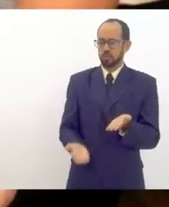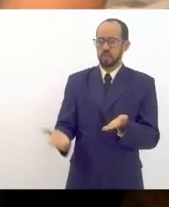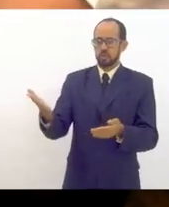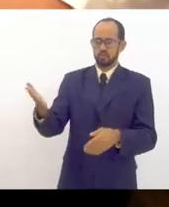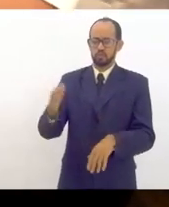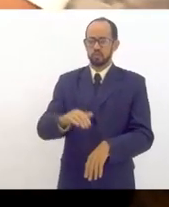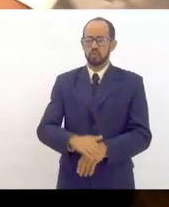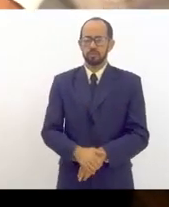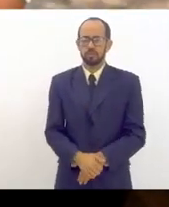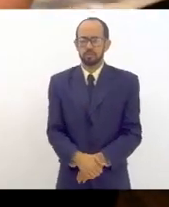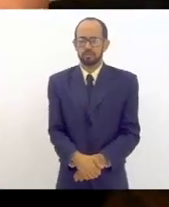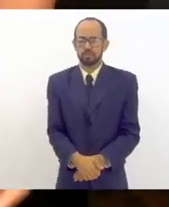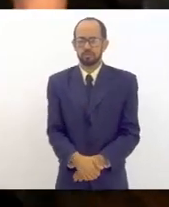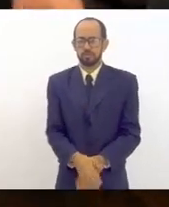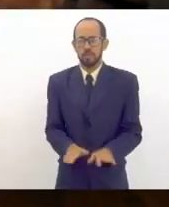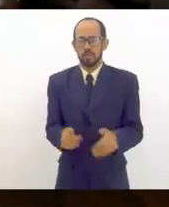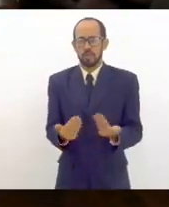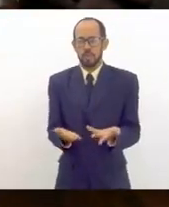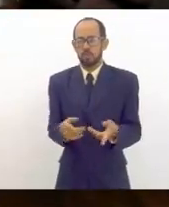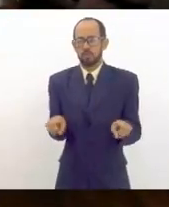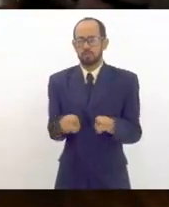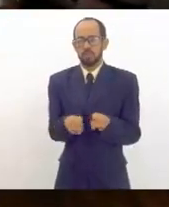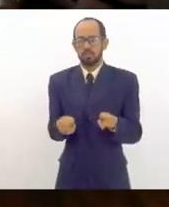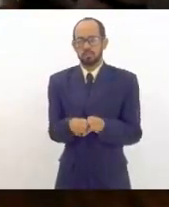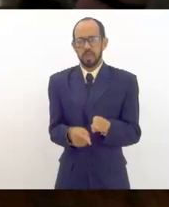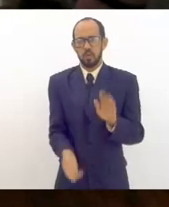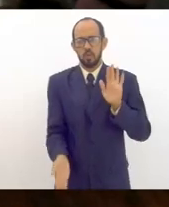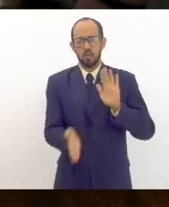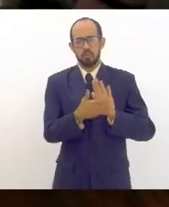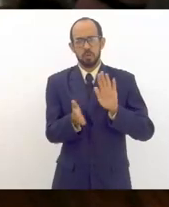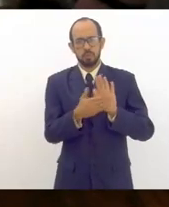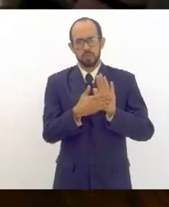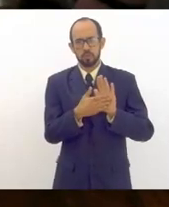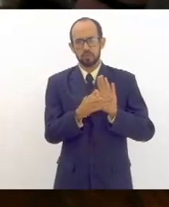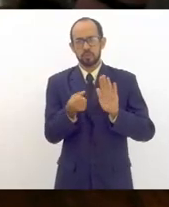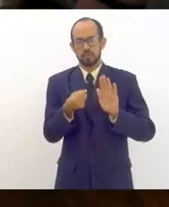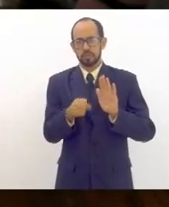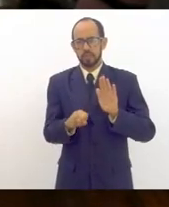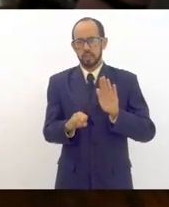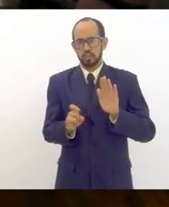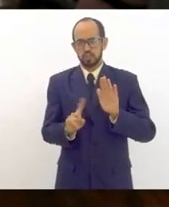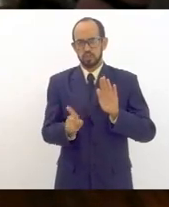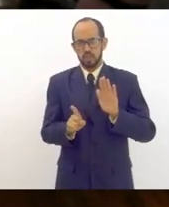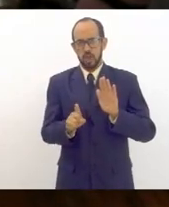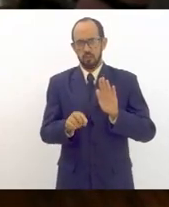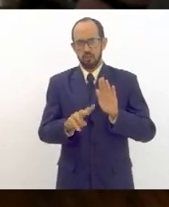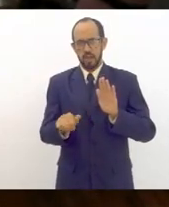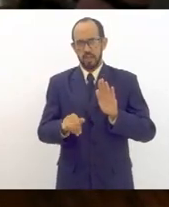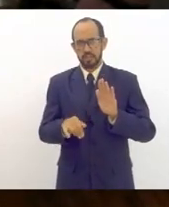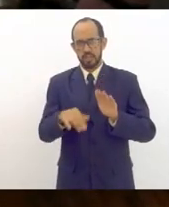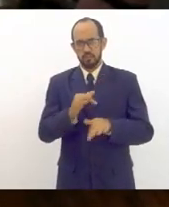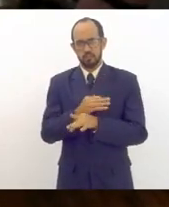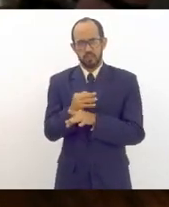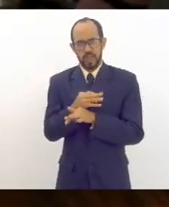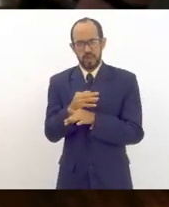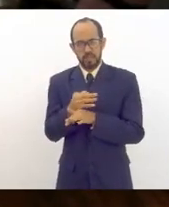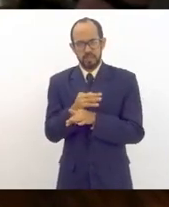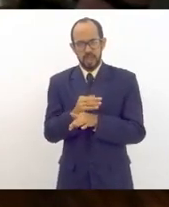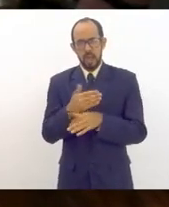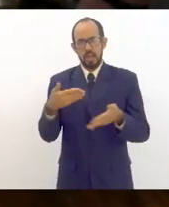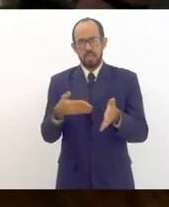Excelência. Né? Então, também o compromisso de que a gente não entrará em recesso sem análise